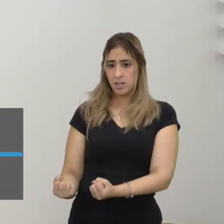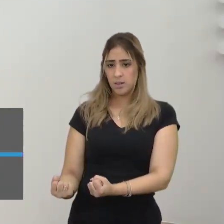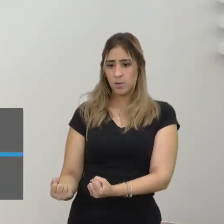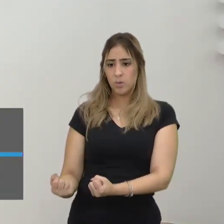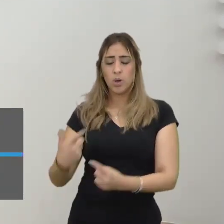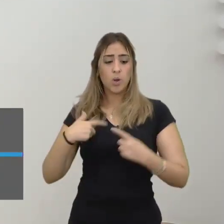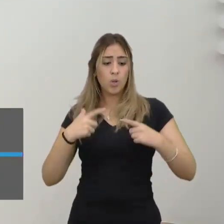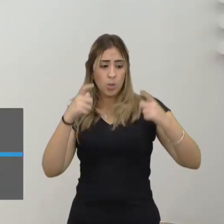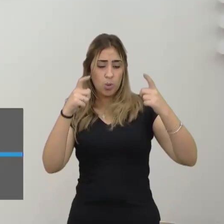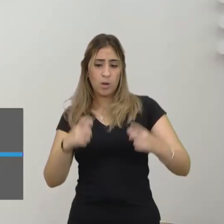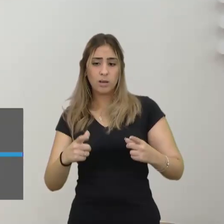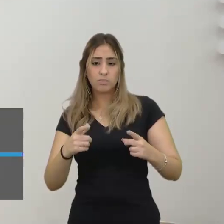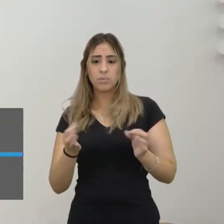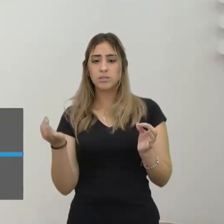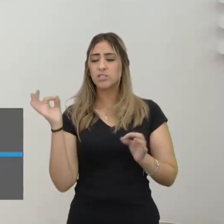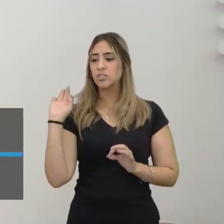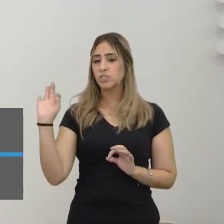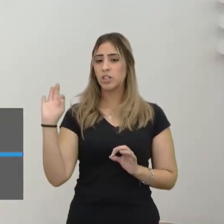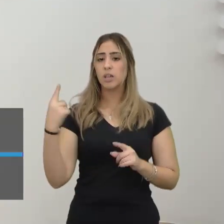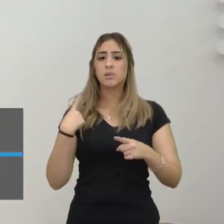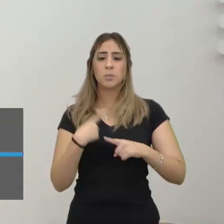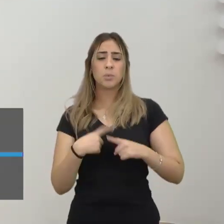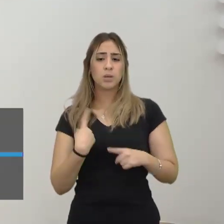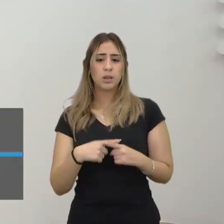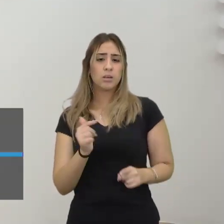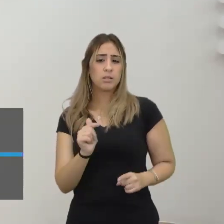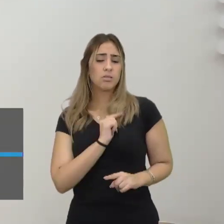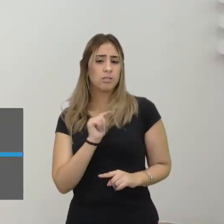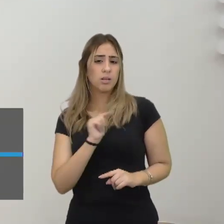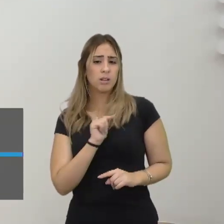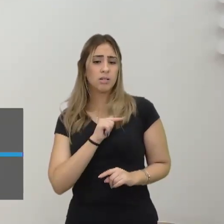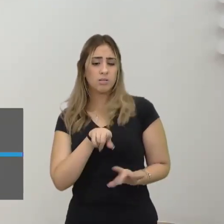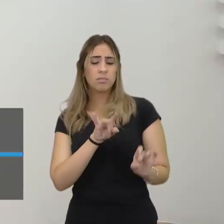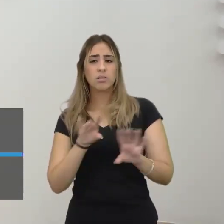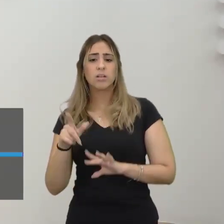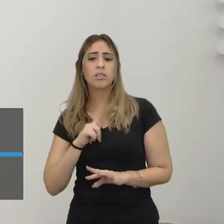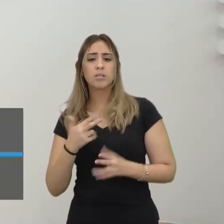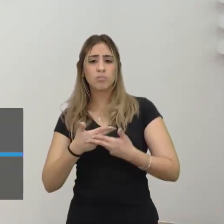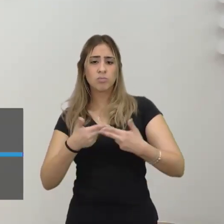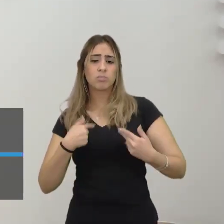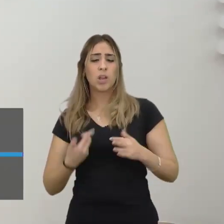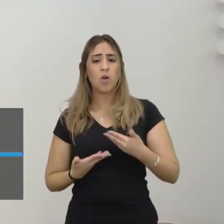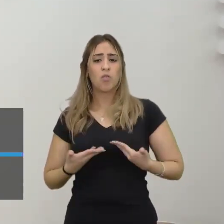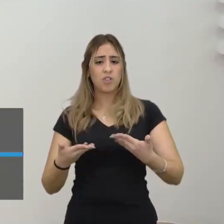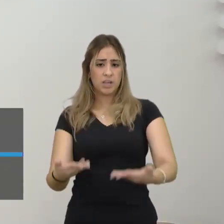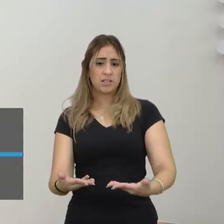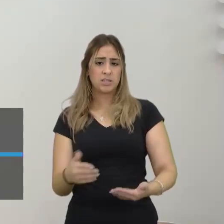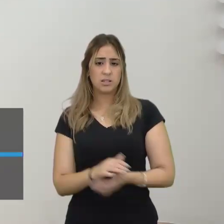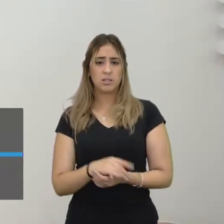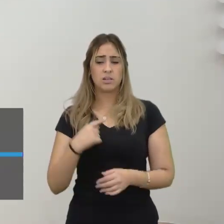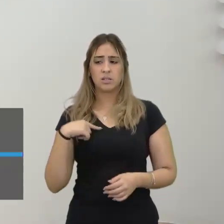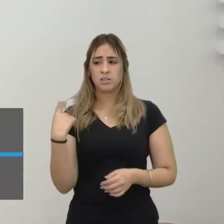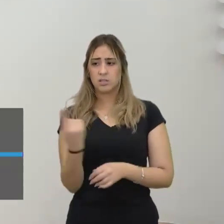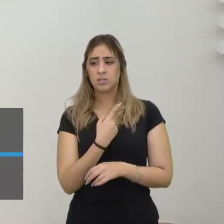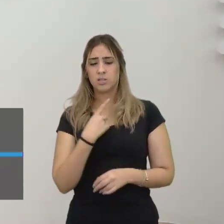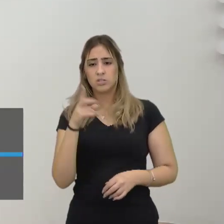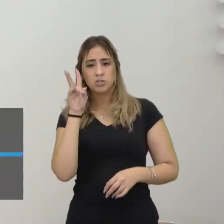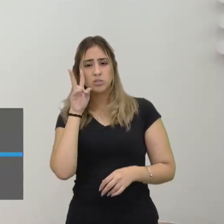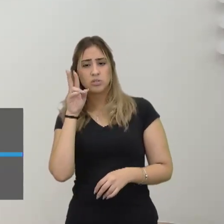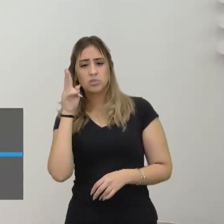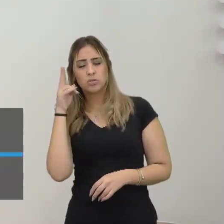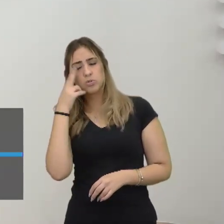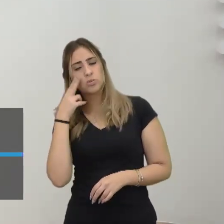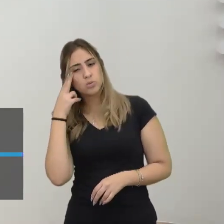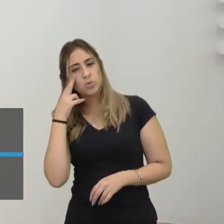em ambientes mais sofisticados porque tem essa espécie de talento a oferecer. Sim. A gente sonha um dia em